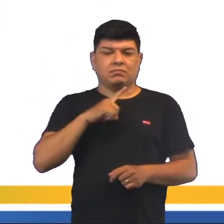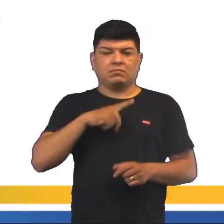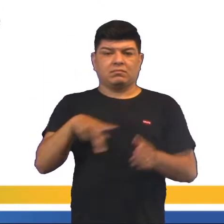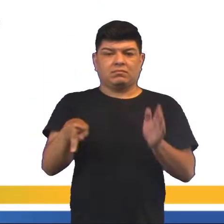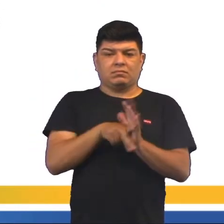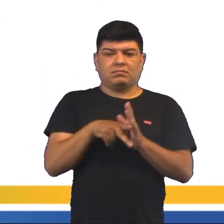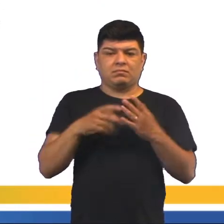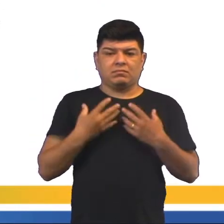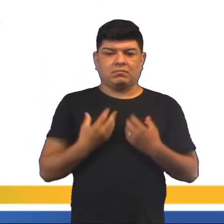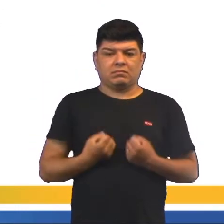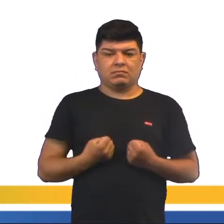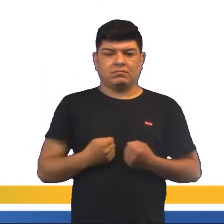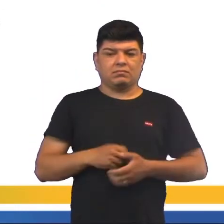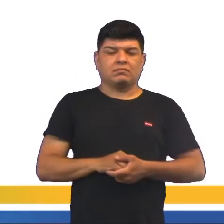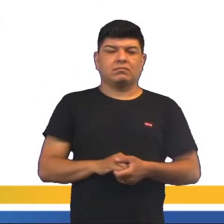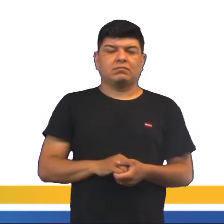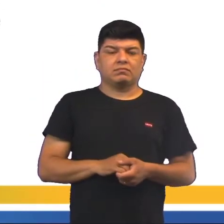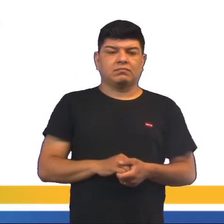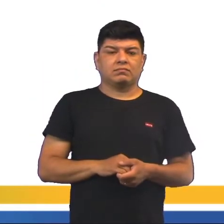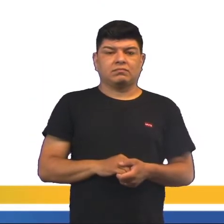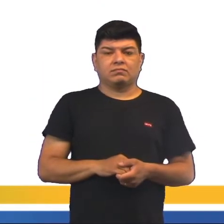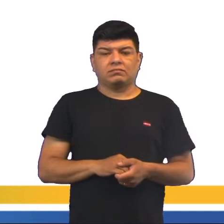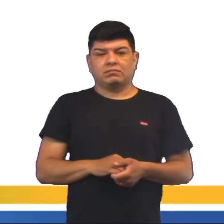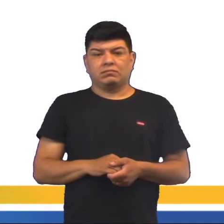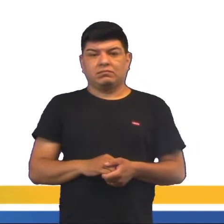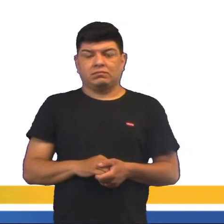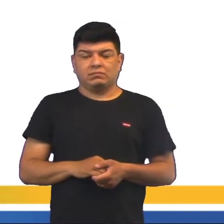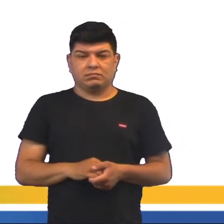próprio se convertido.